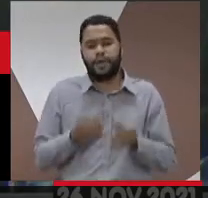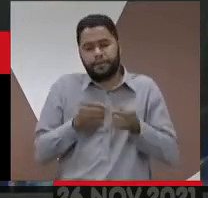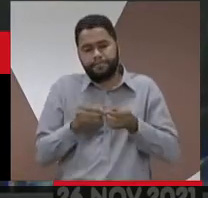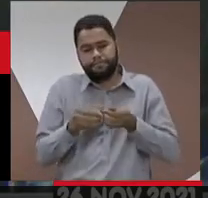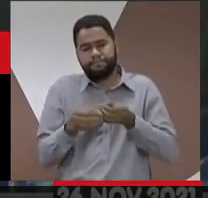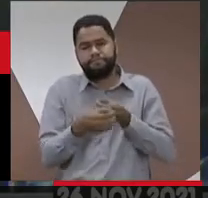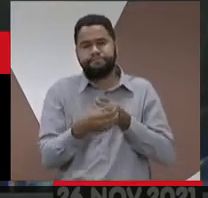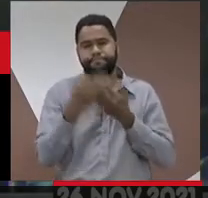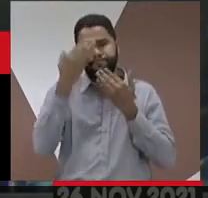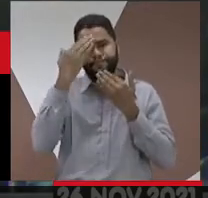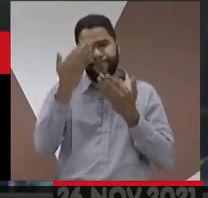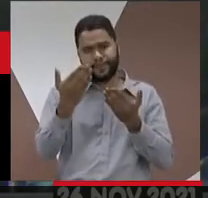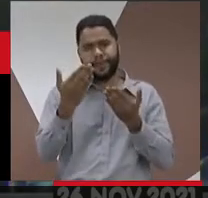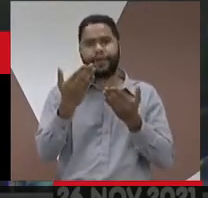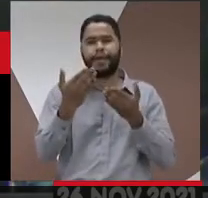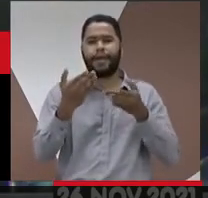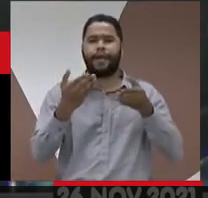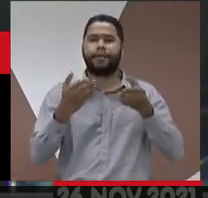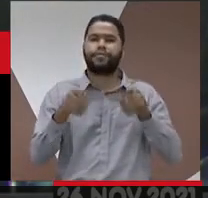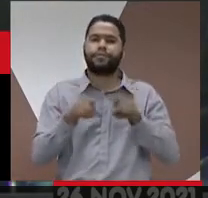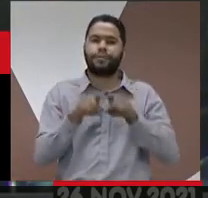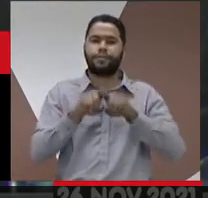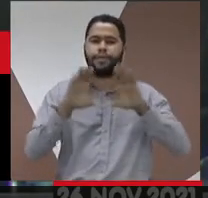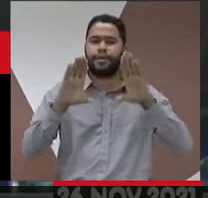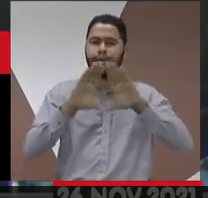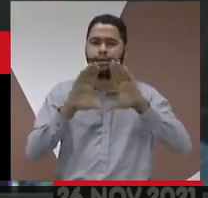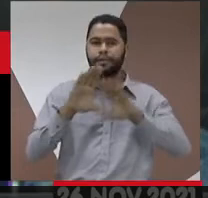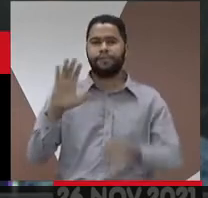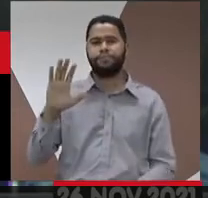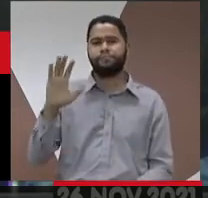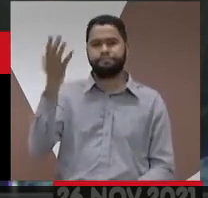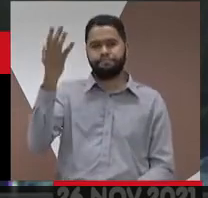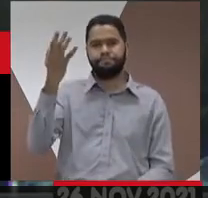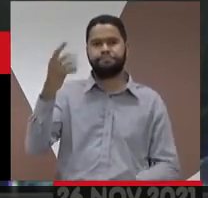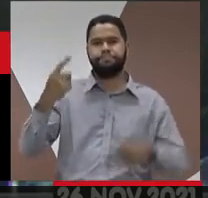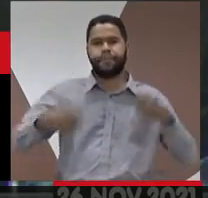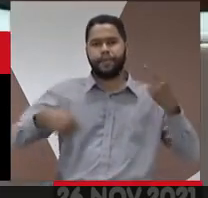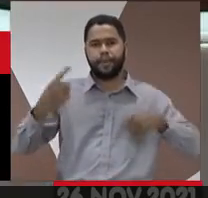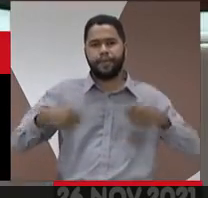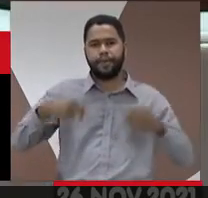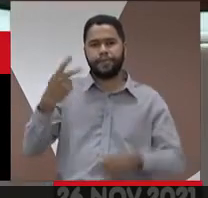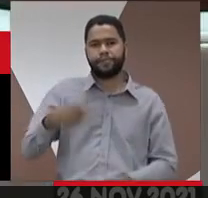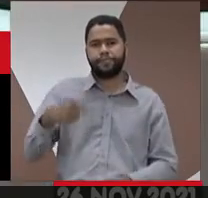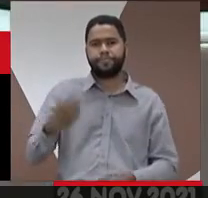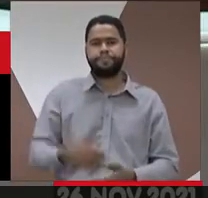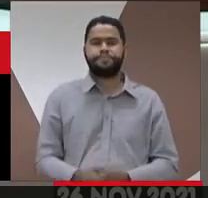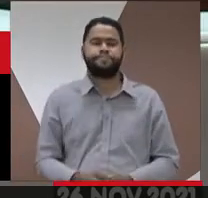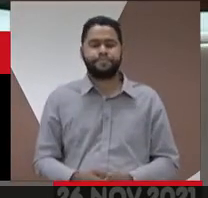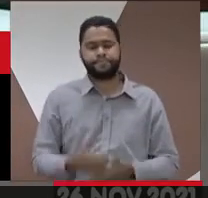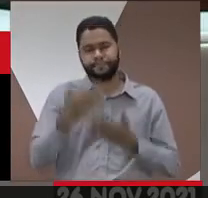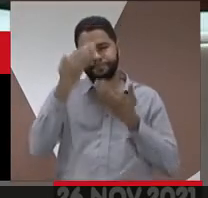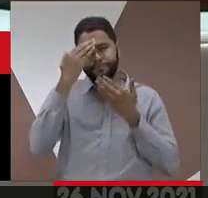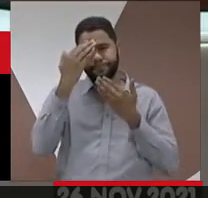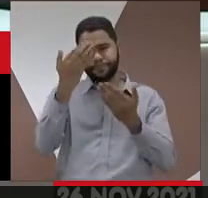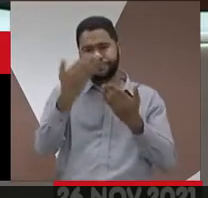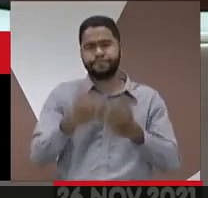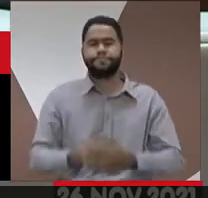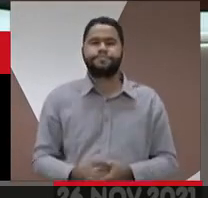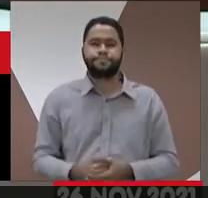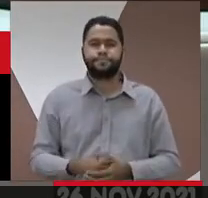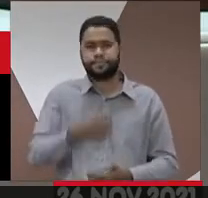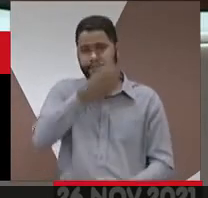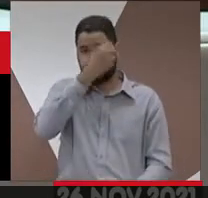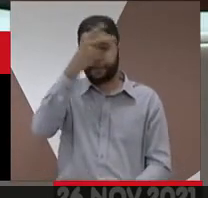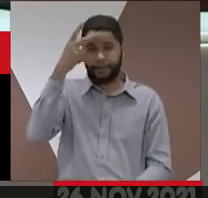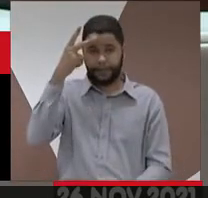obrigada. Parabéns à Assembleia Legislativa pela realização deste debate. Muito obrigado. Muito obrigado,